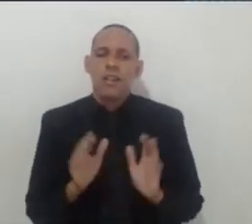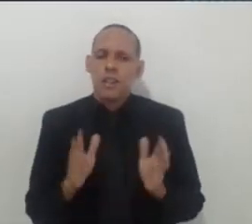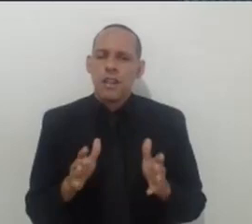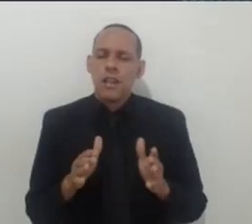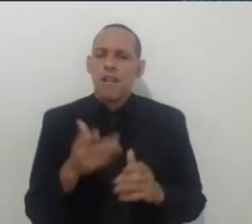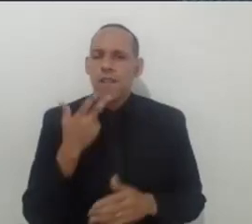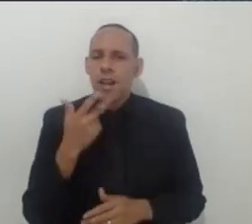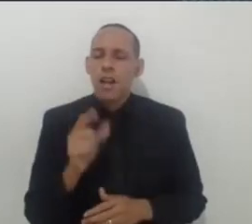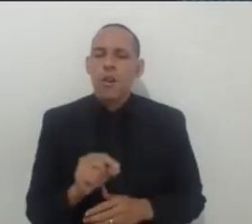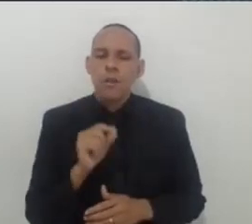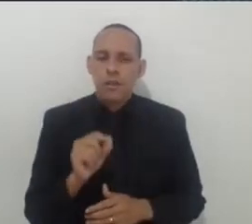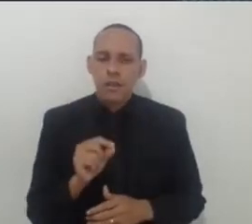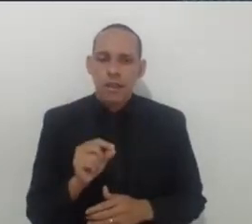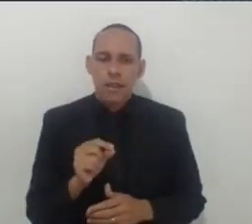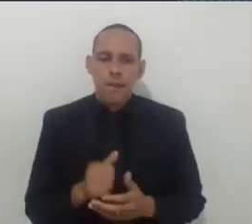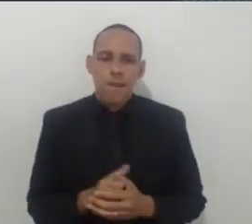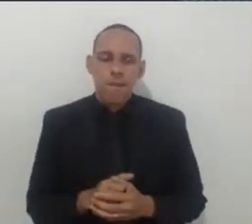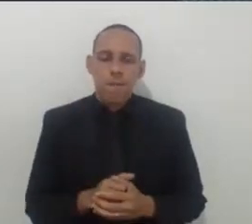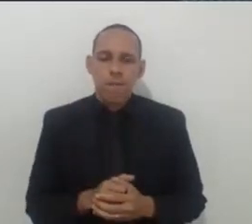porque